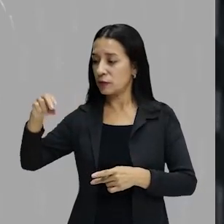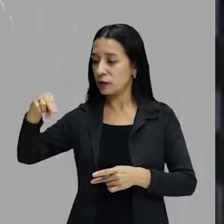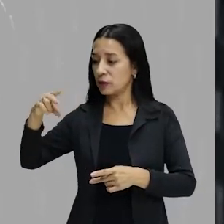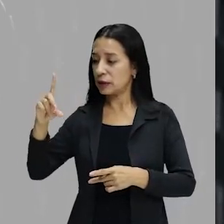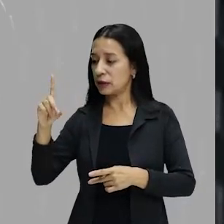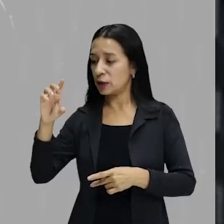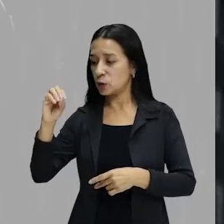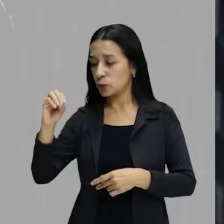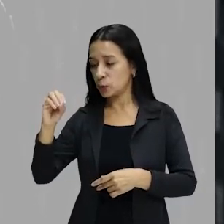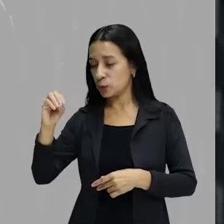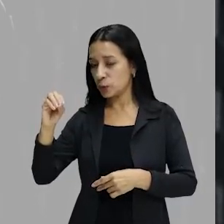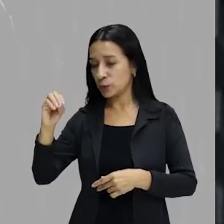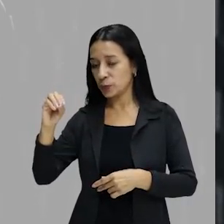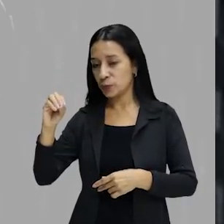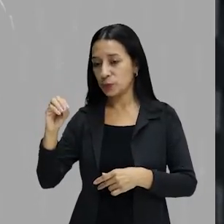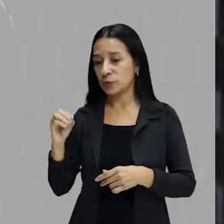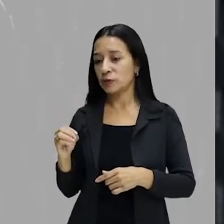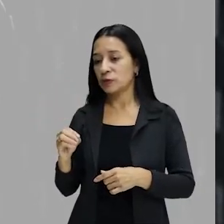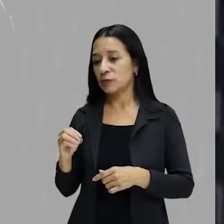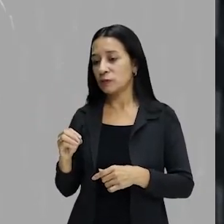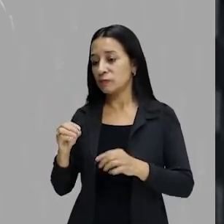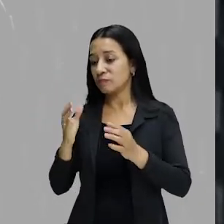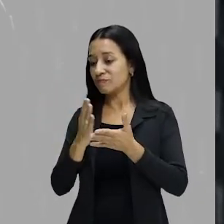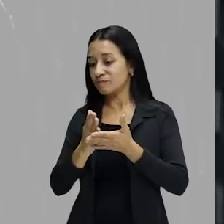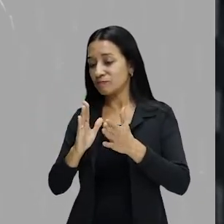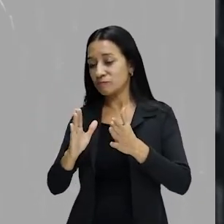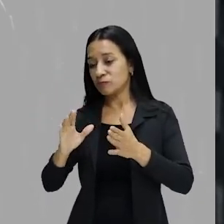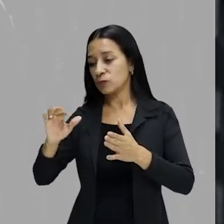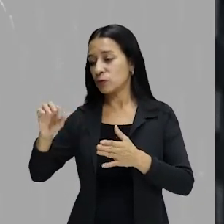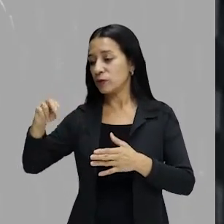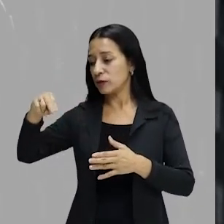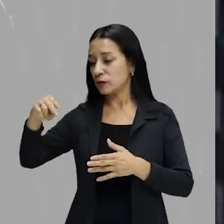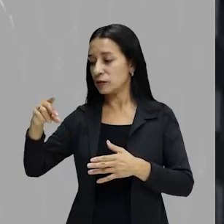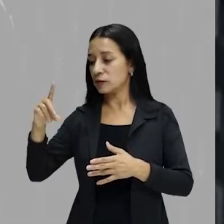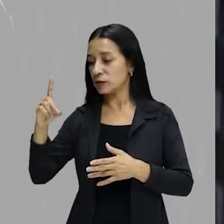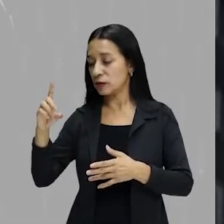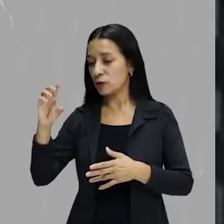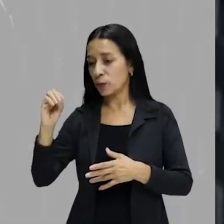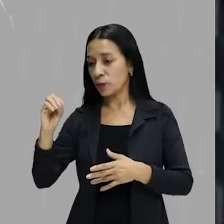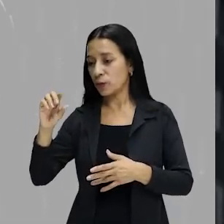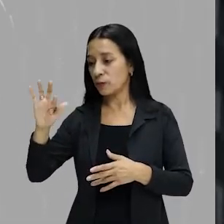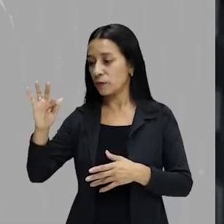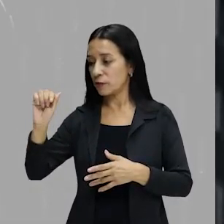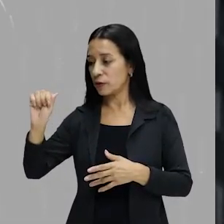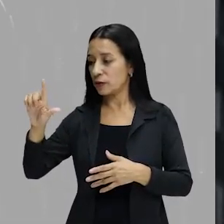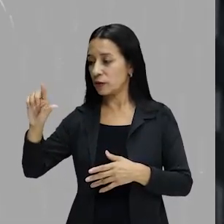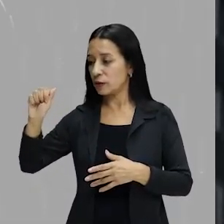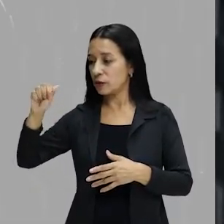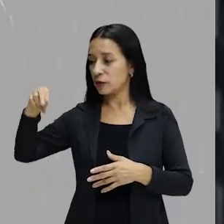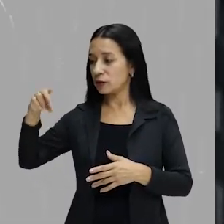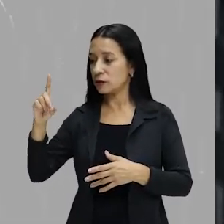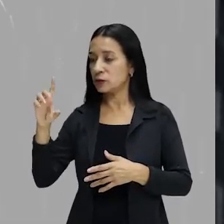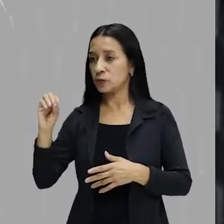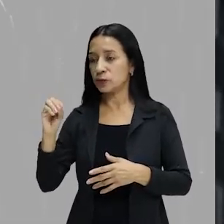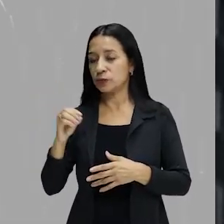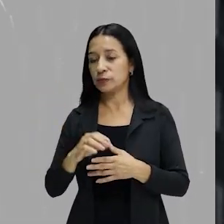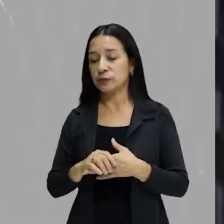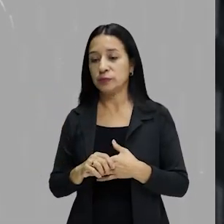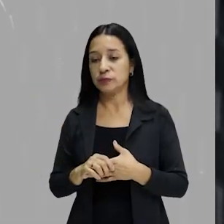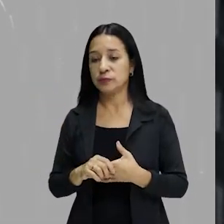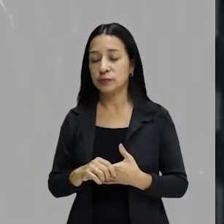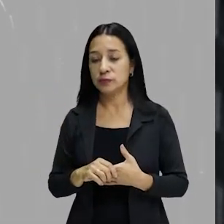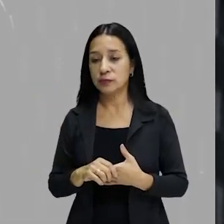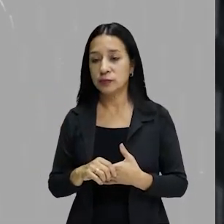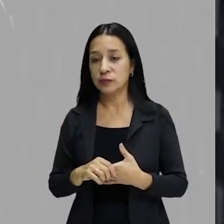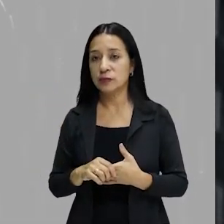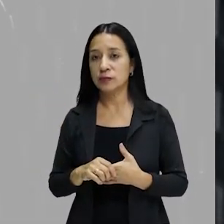estudando, gravando e não falando, dizendo, estudando, como algumas pessoas, por conta do vício de linguagem, falam por